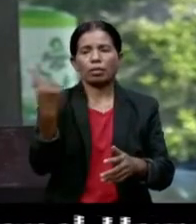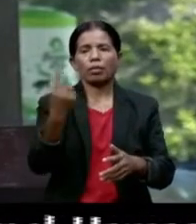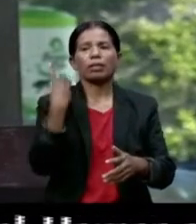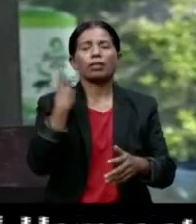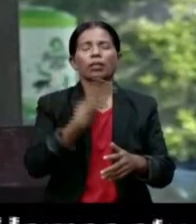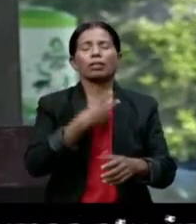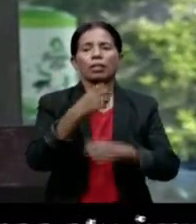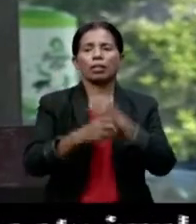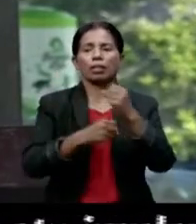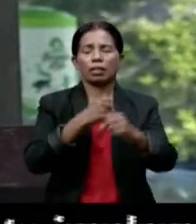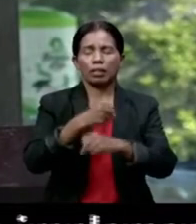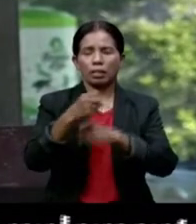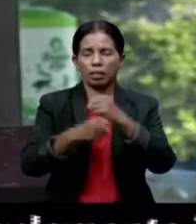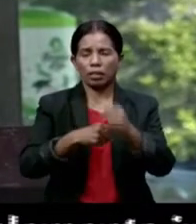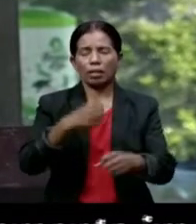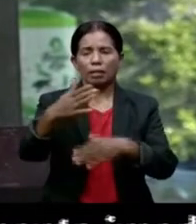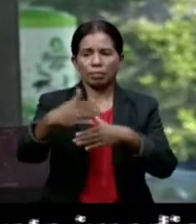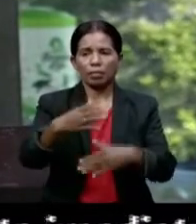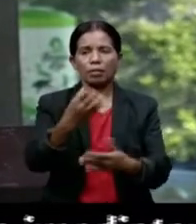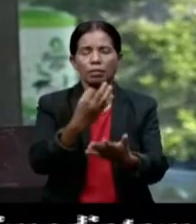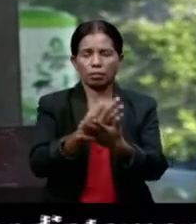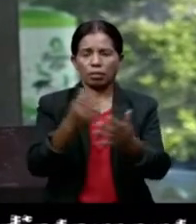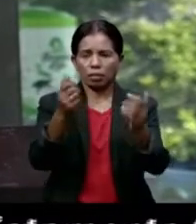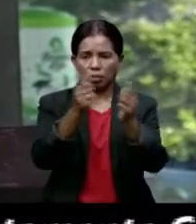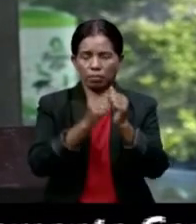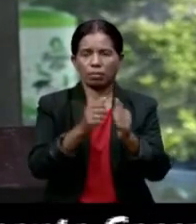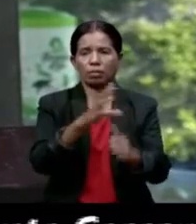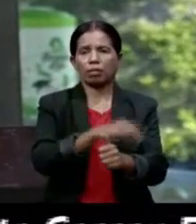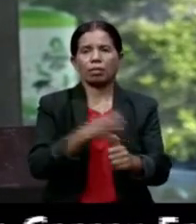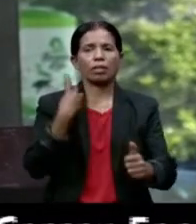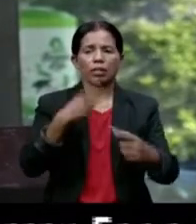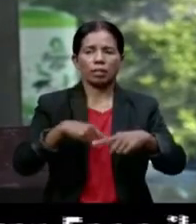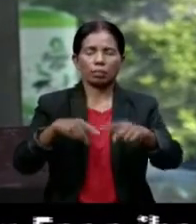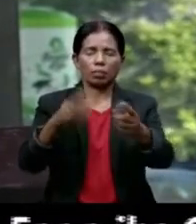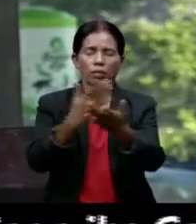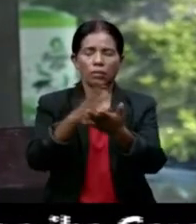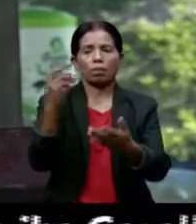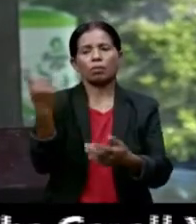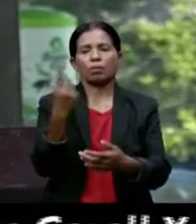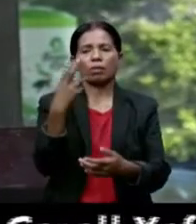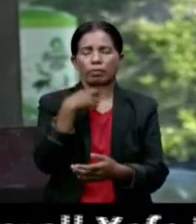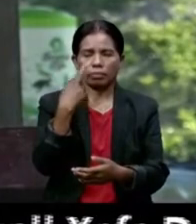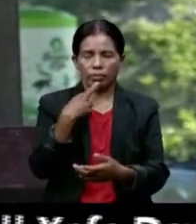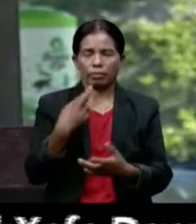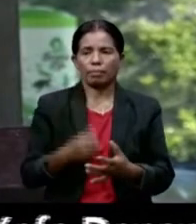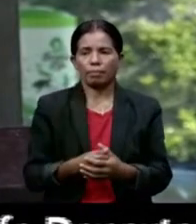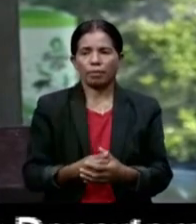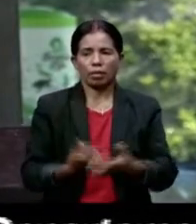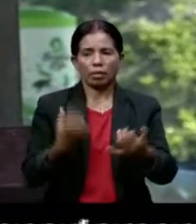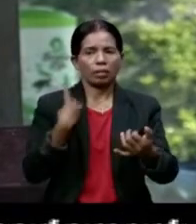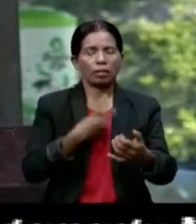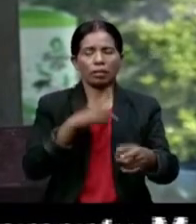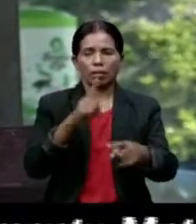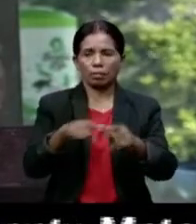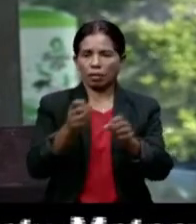tintina basic, awesome basic, zuen stal milioni dollars, ho kita baliu pa holo lit fos. Ita ne botile kit labela hawa.